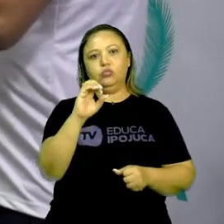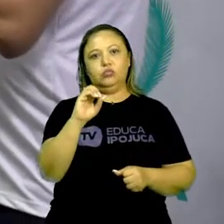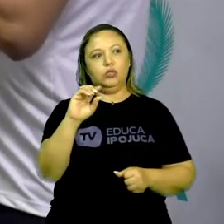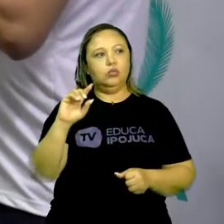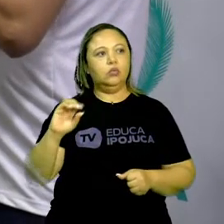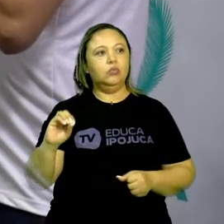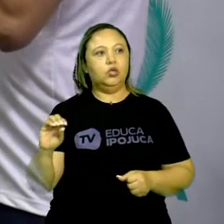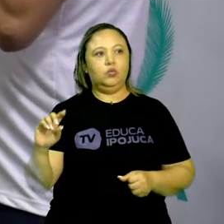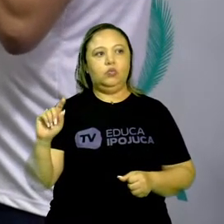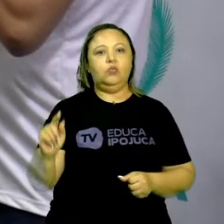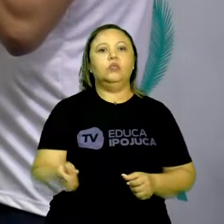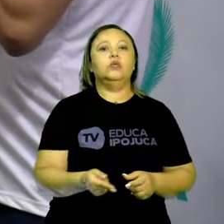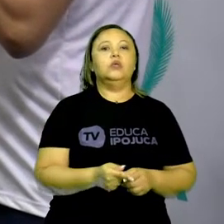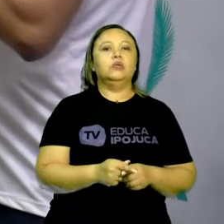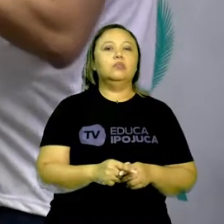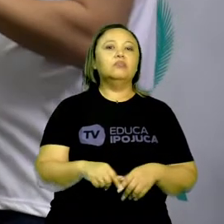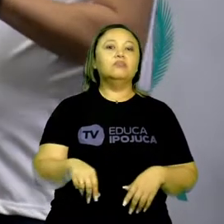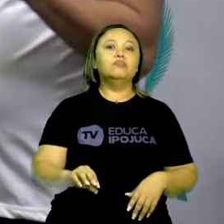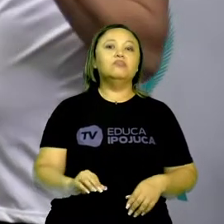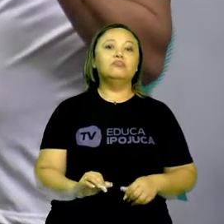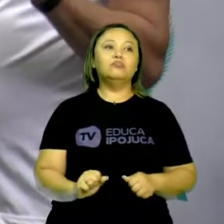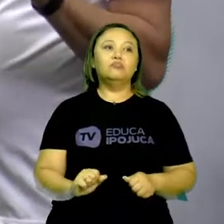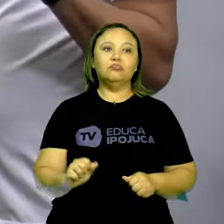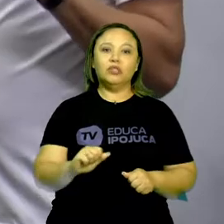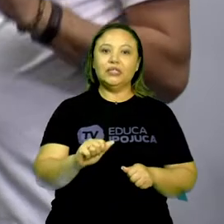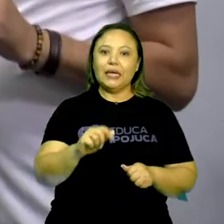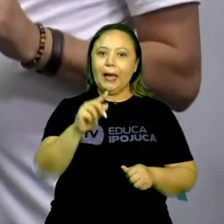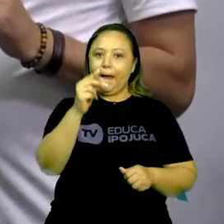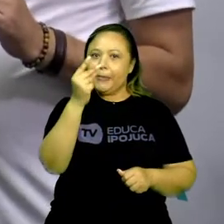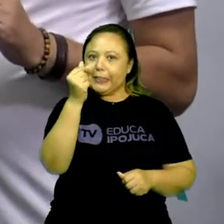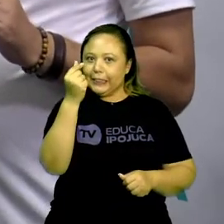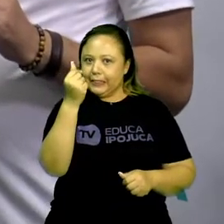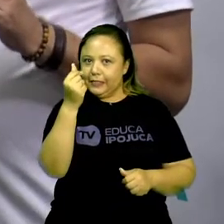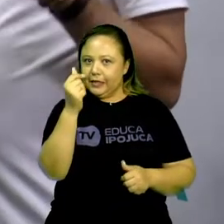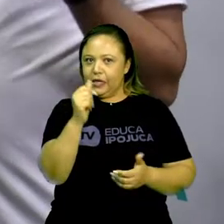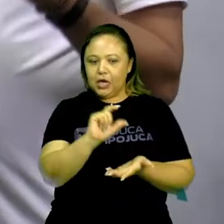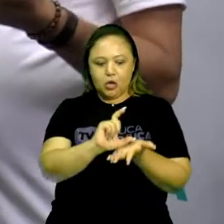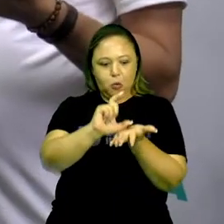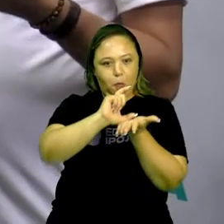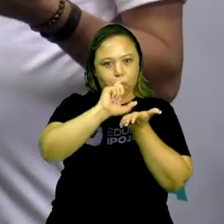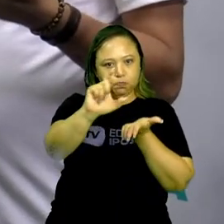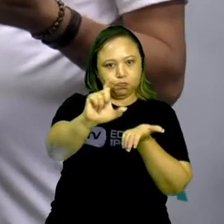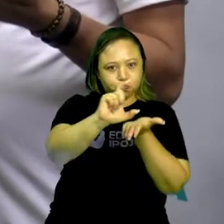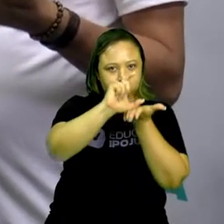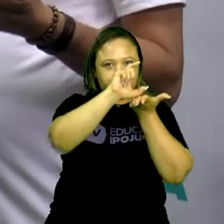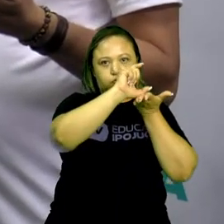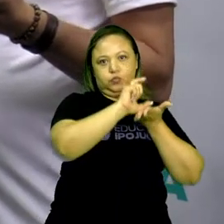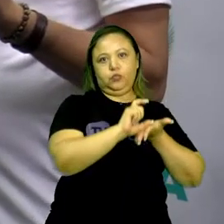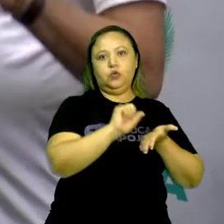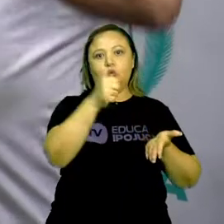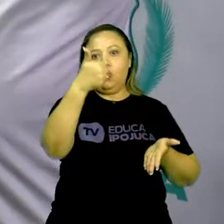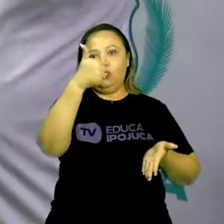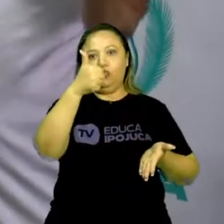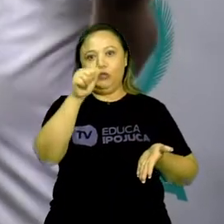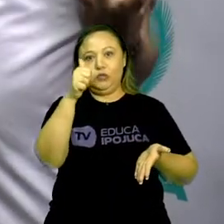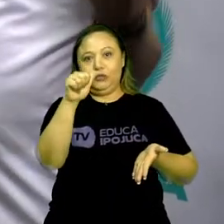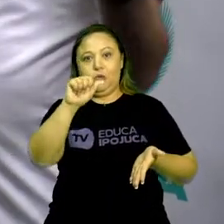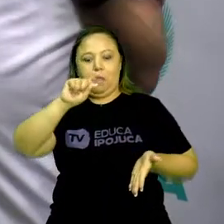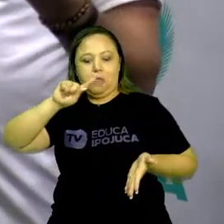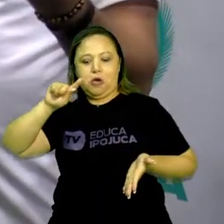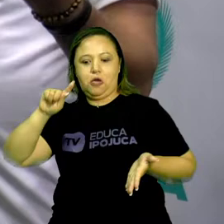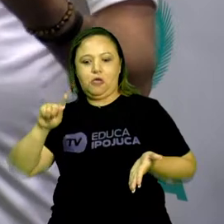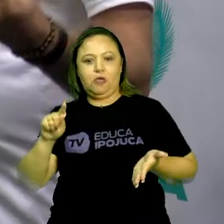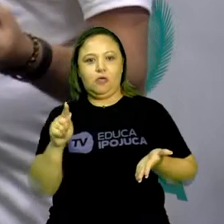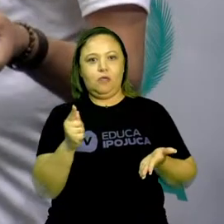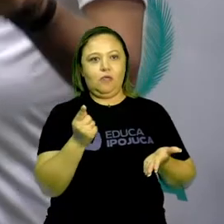Teve uma bilheteria de mais de 11 milhões de reais. É grana pra caramba. O filme se pagou e